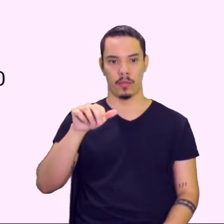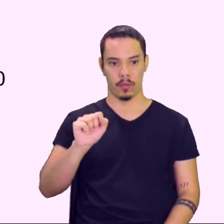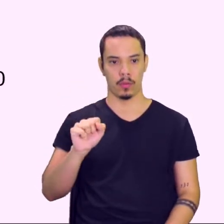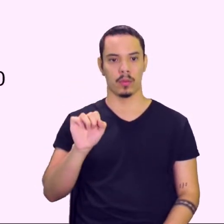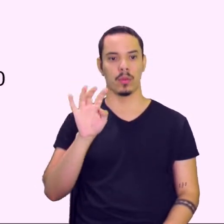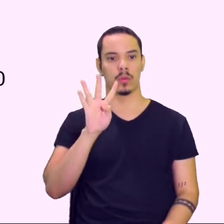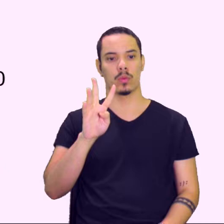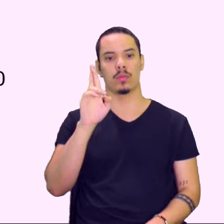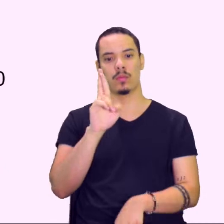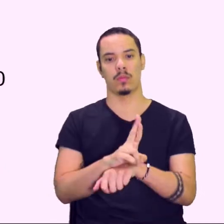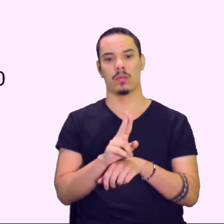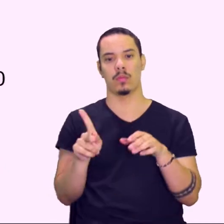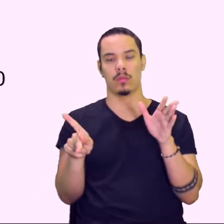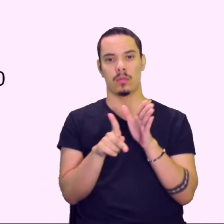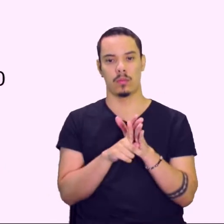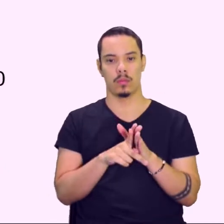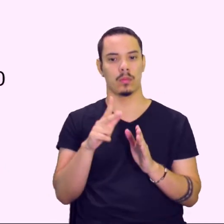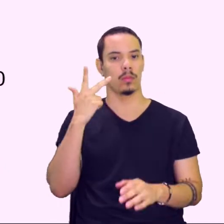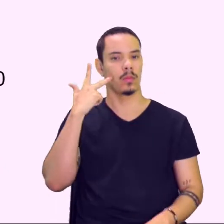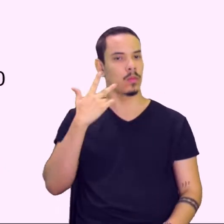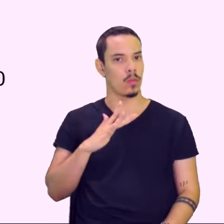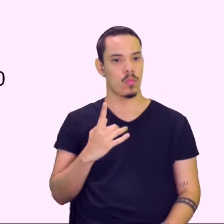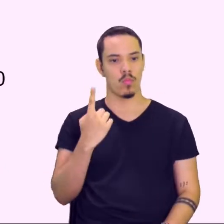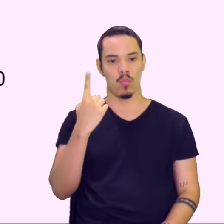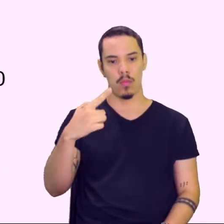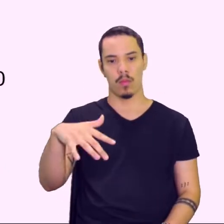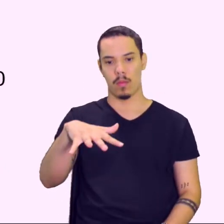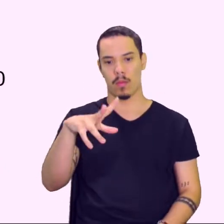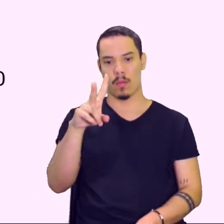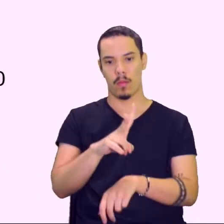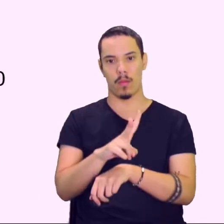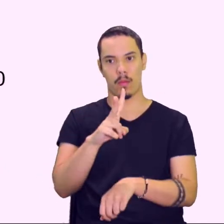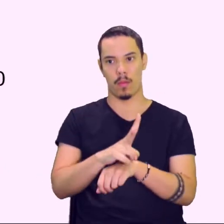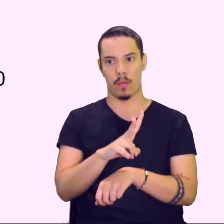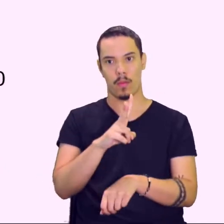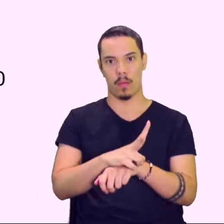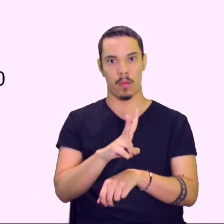do patrimônio natural e uma área de proteção ambiental.